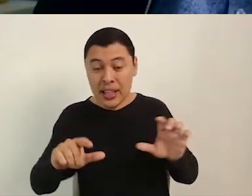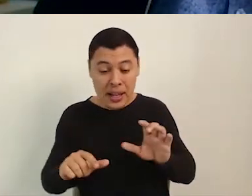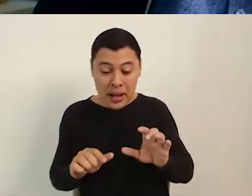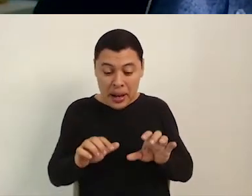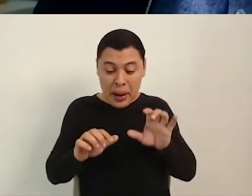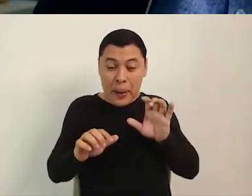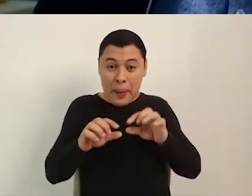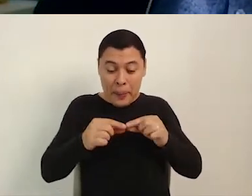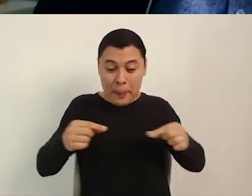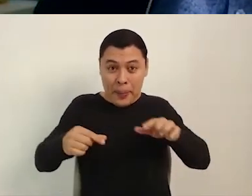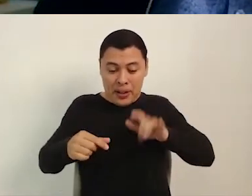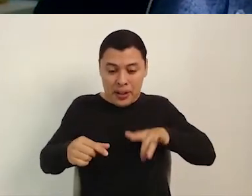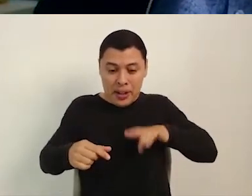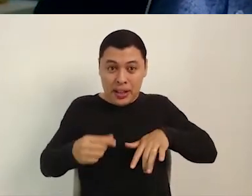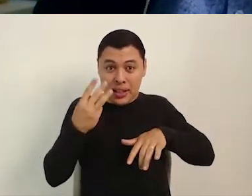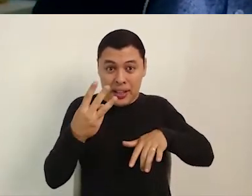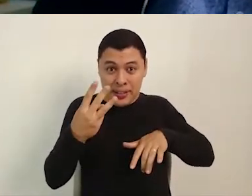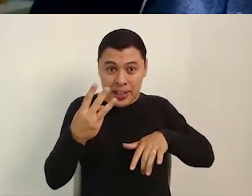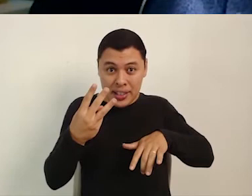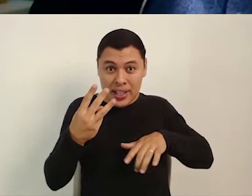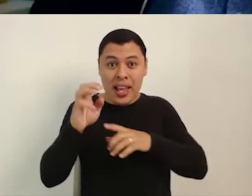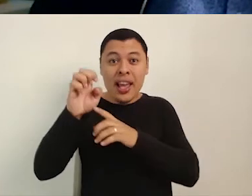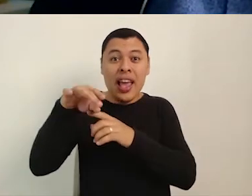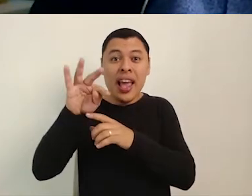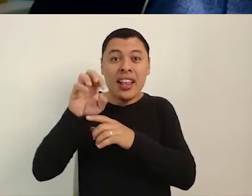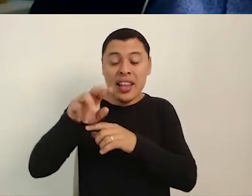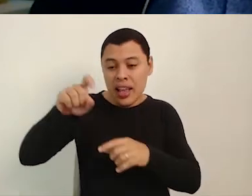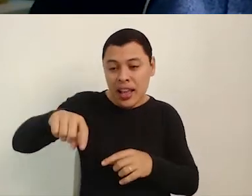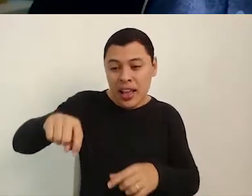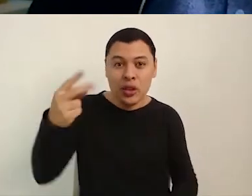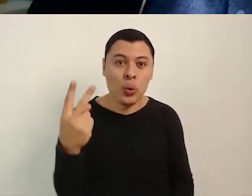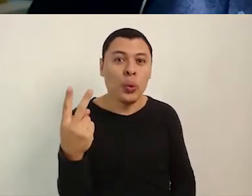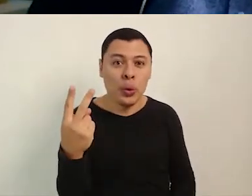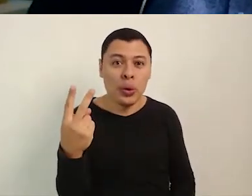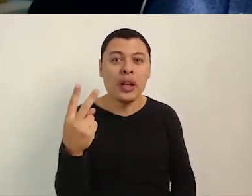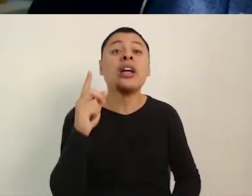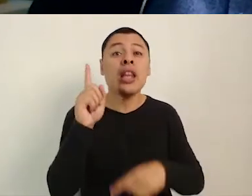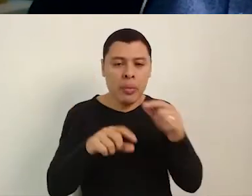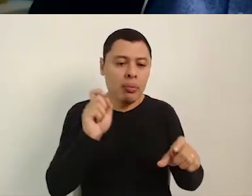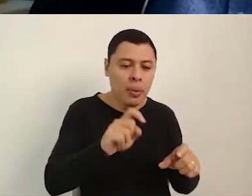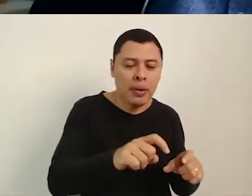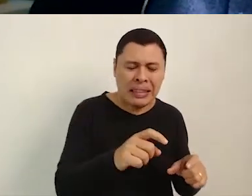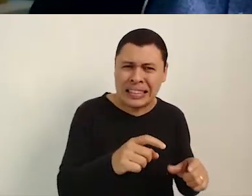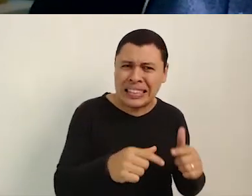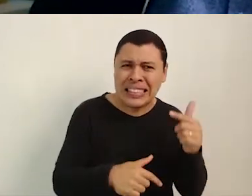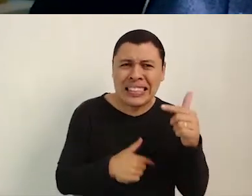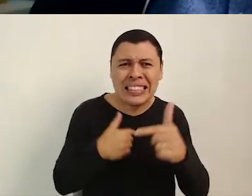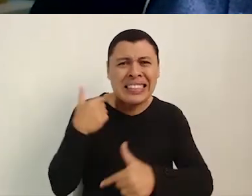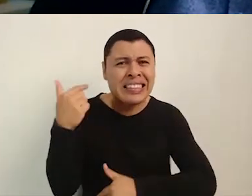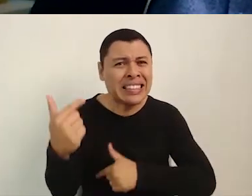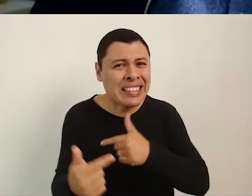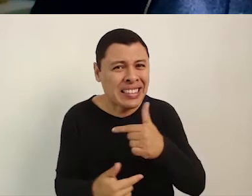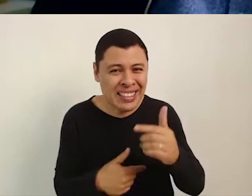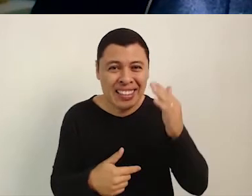enter 4 vezes, depois dar 2 cliques. Seria mais ou menos isso, né? Ou seja, a gente até consegue acessar outros sites,